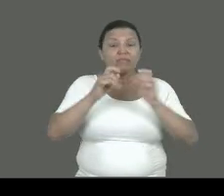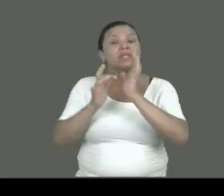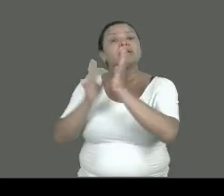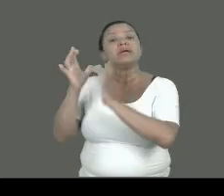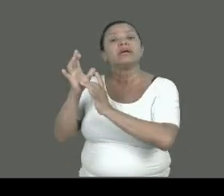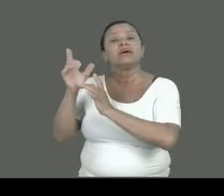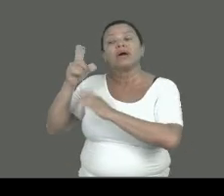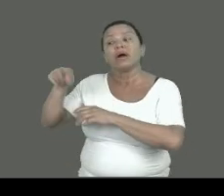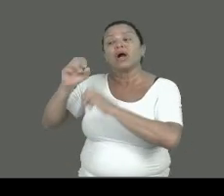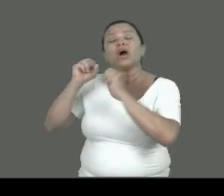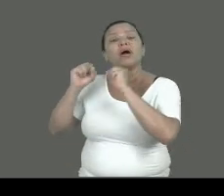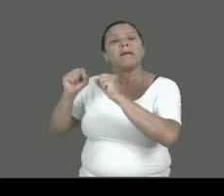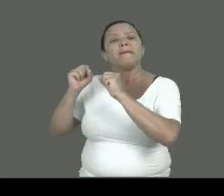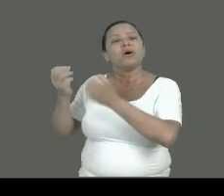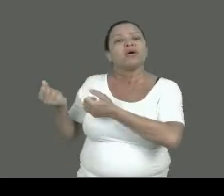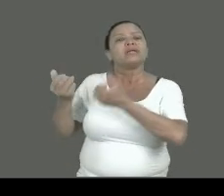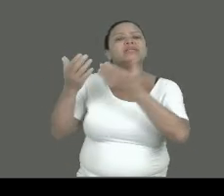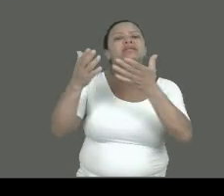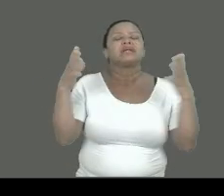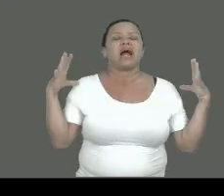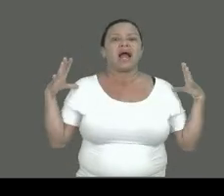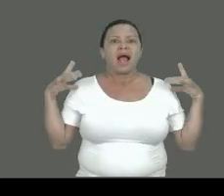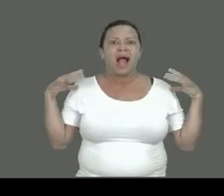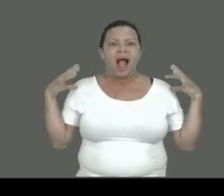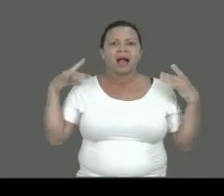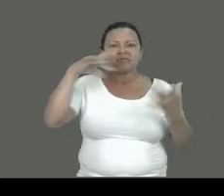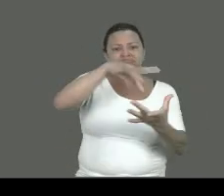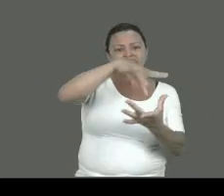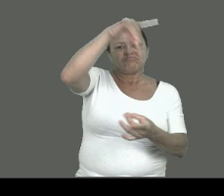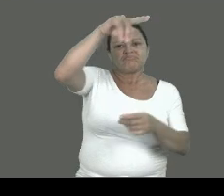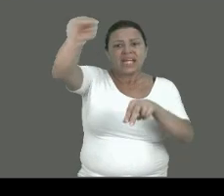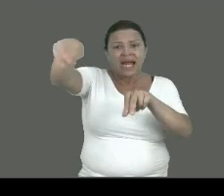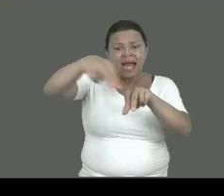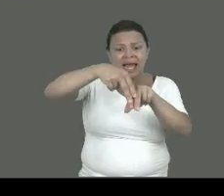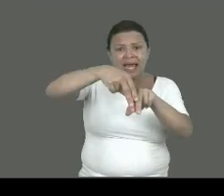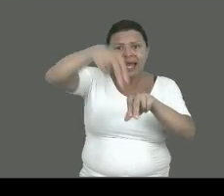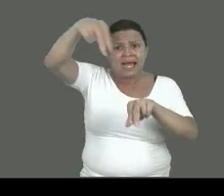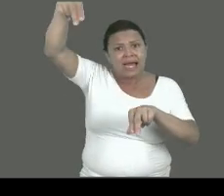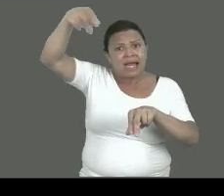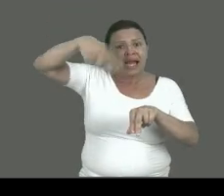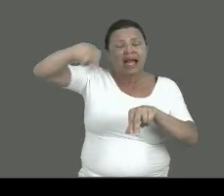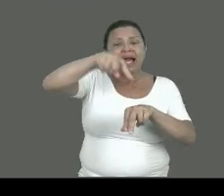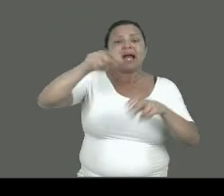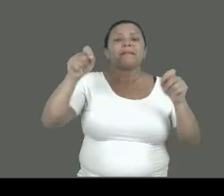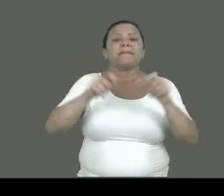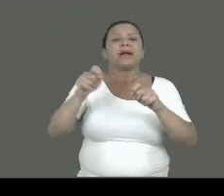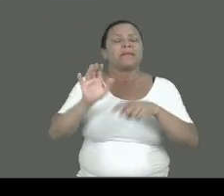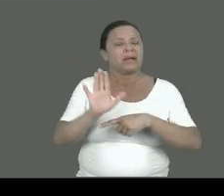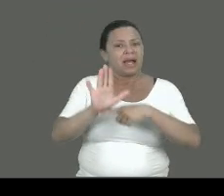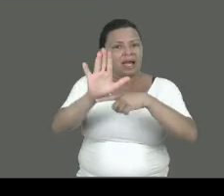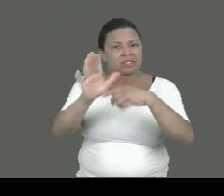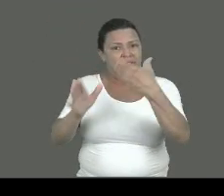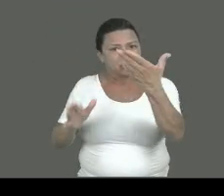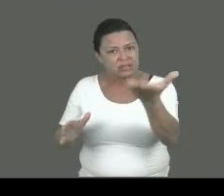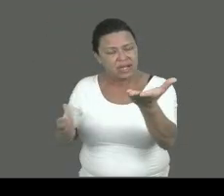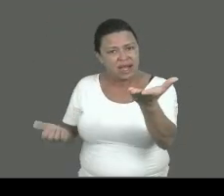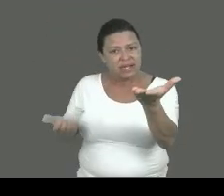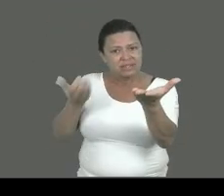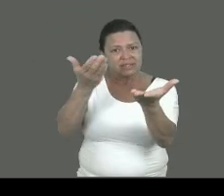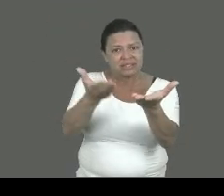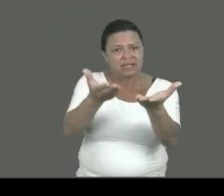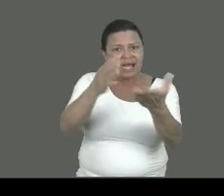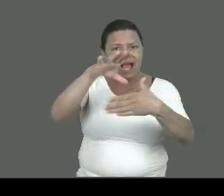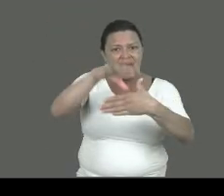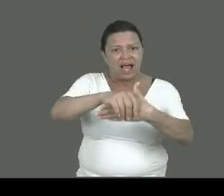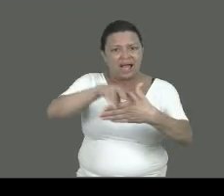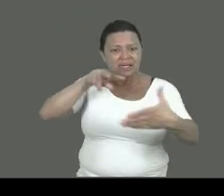Jesus possa levar anjos de guardas, encarnados ou desencarnados, para lhes ajudar, para levar um bem